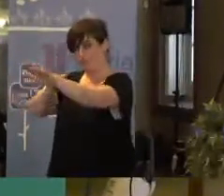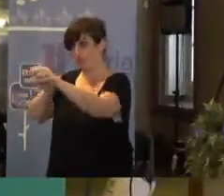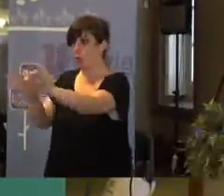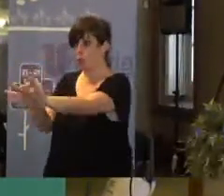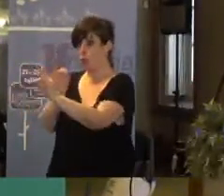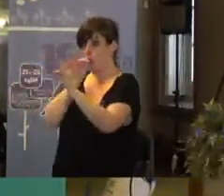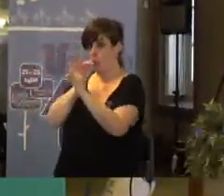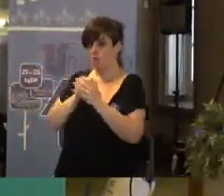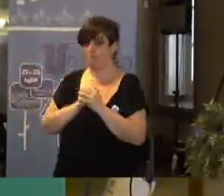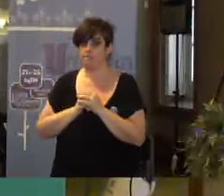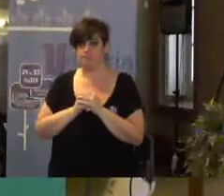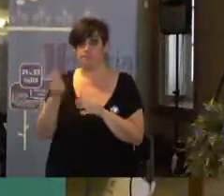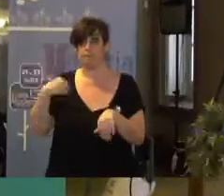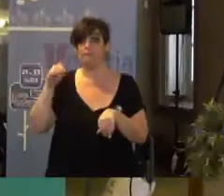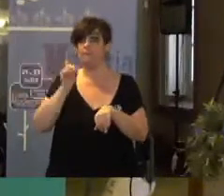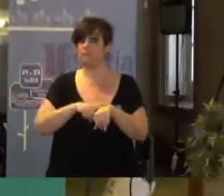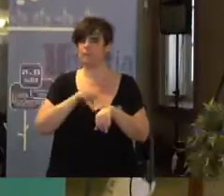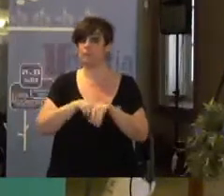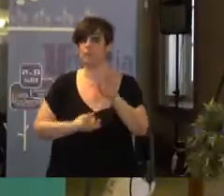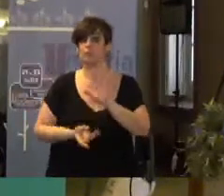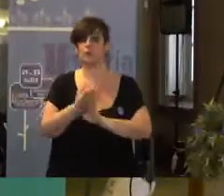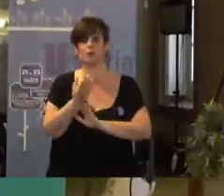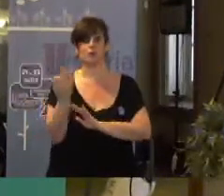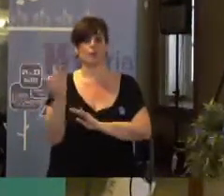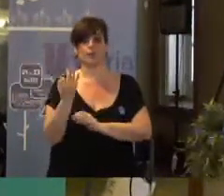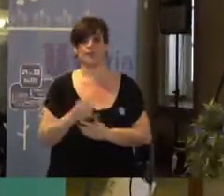e, ao mesmo tempo, surgiram também